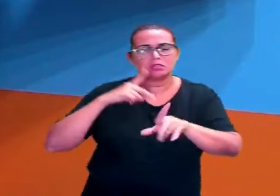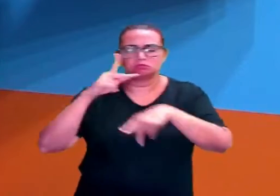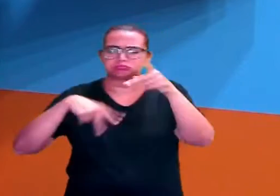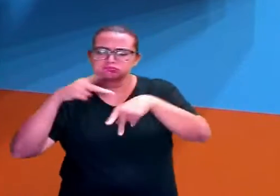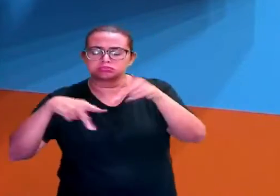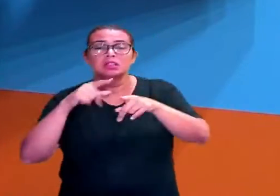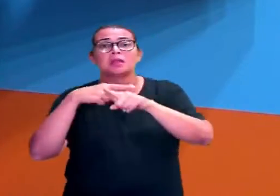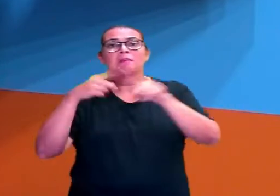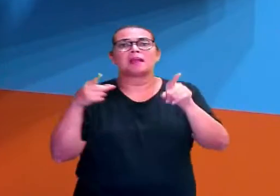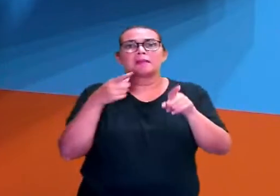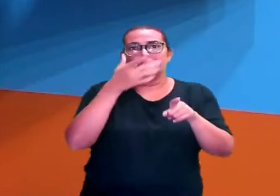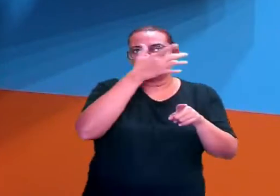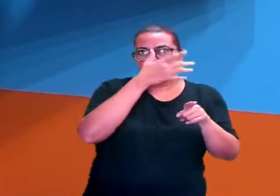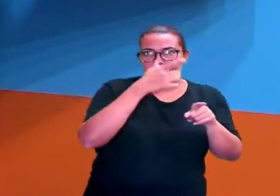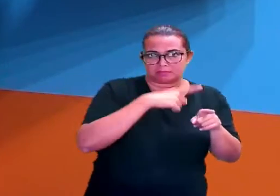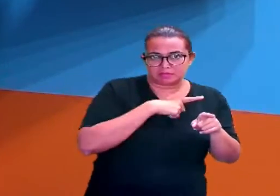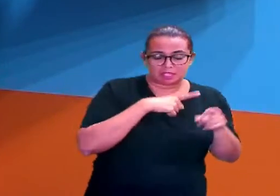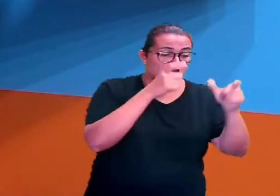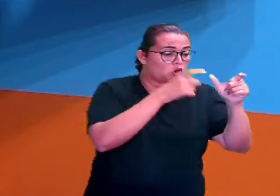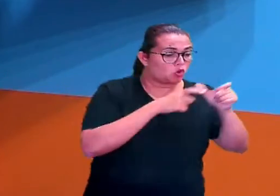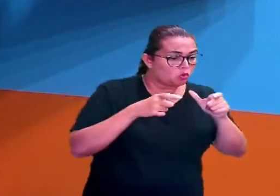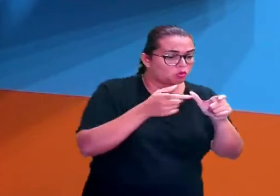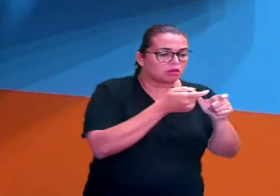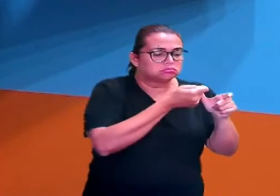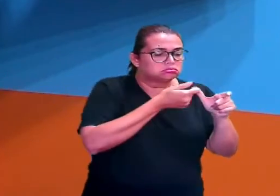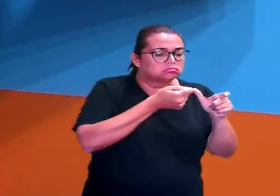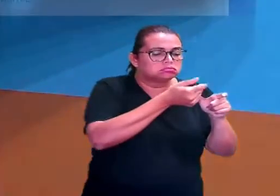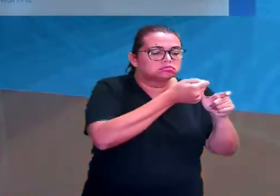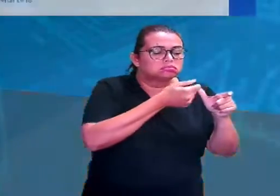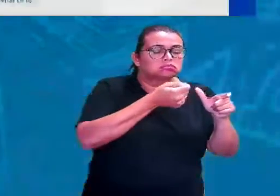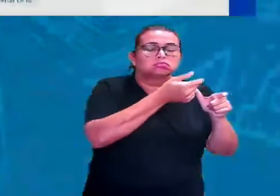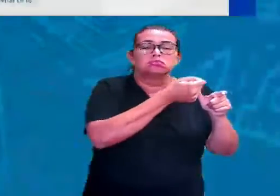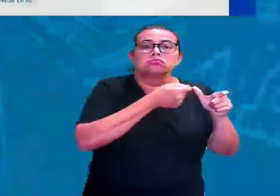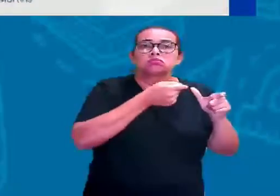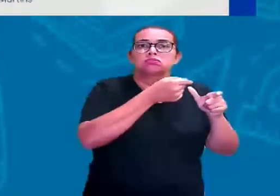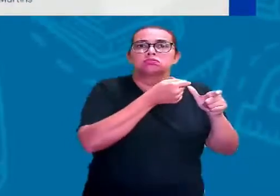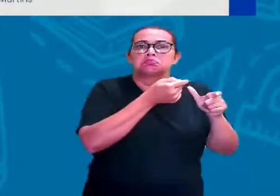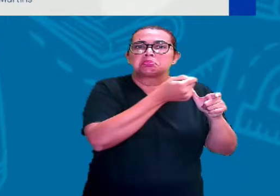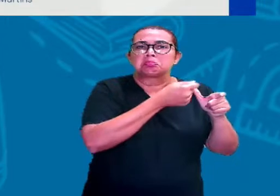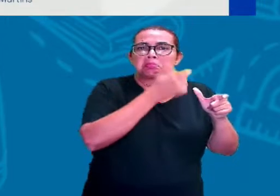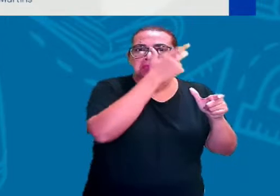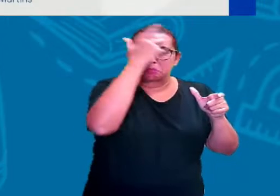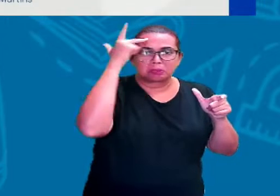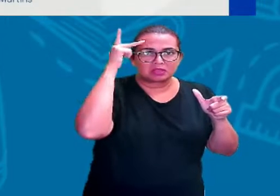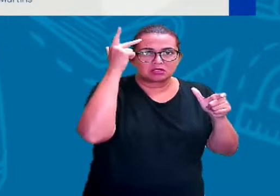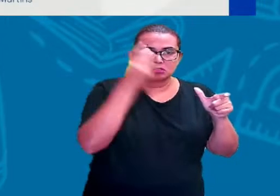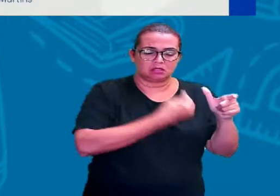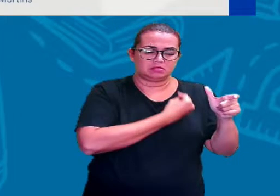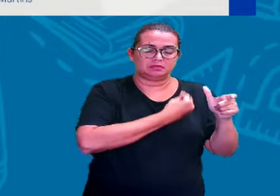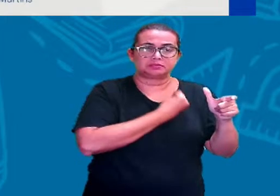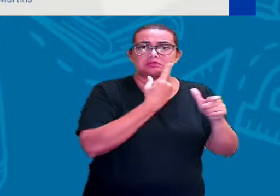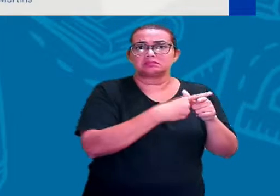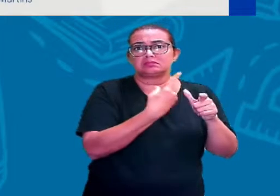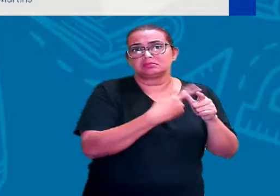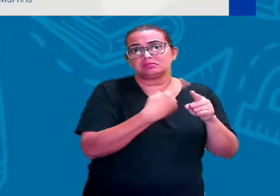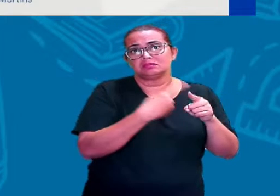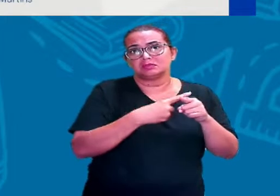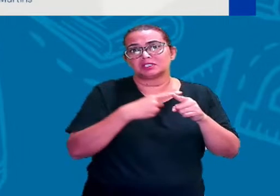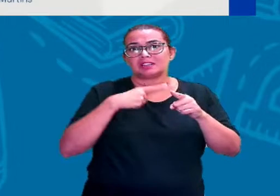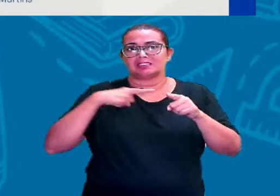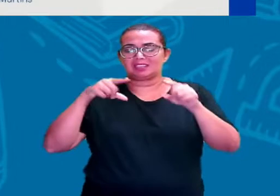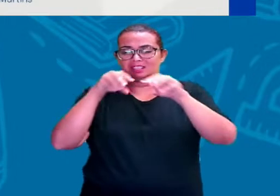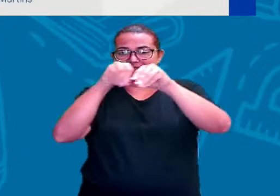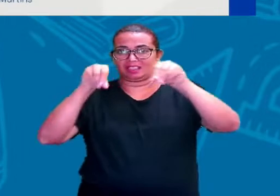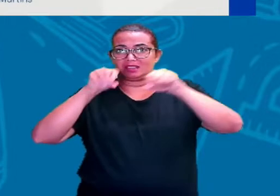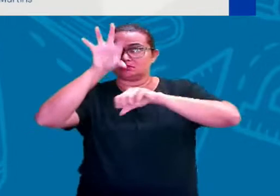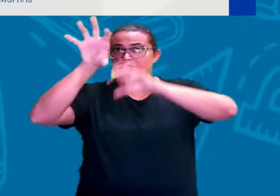povoado. Por quê? Porque a população ela é mal distribuída em todo o território brasileiro, né? Então, a